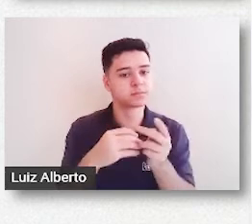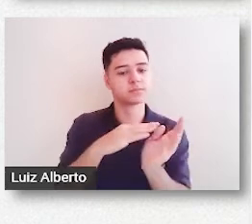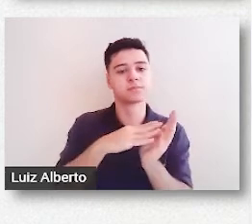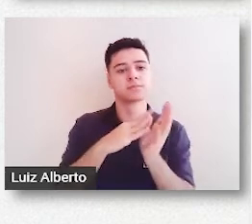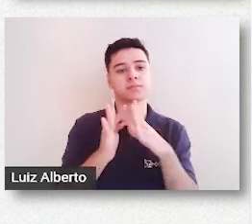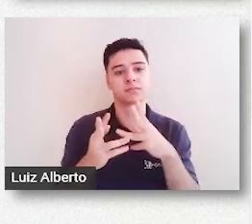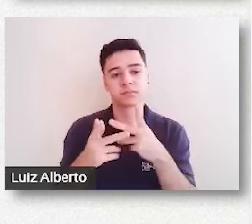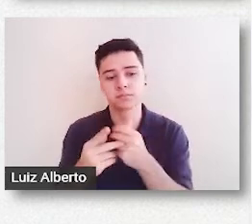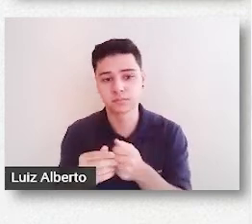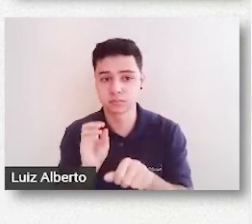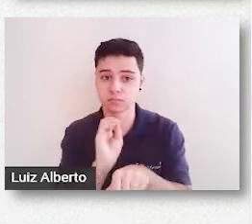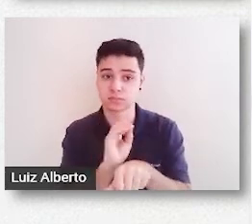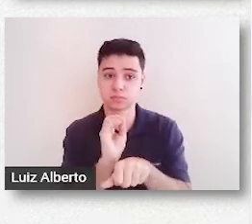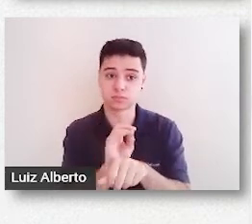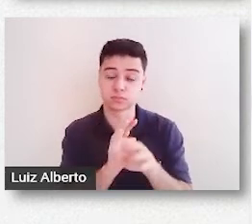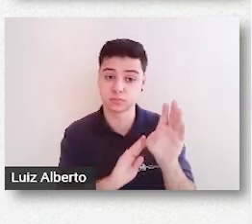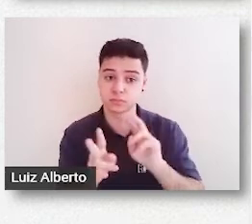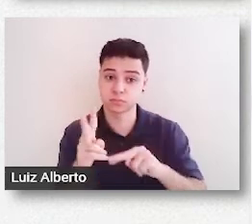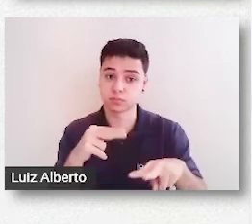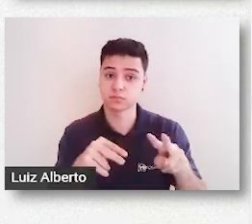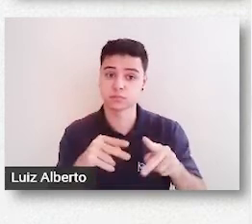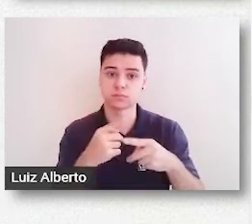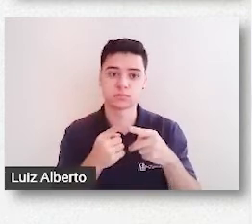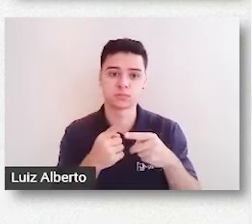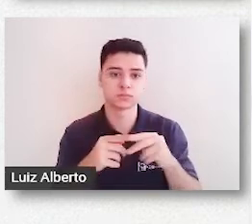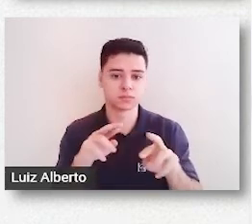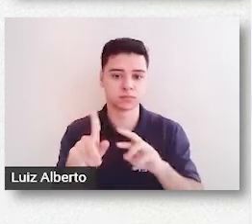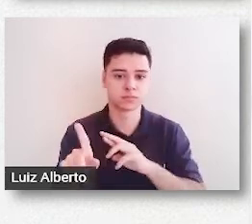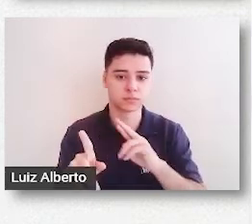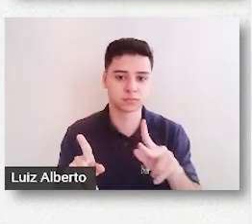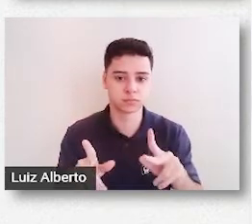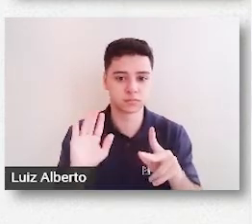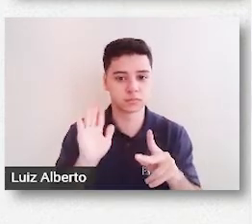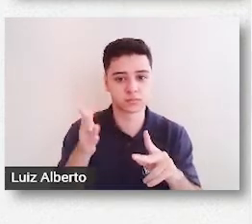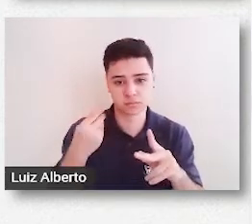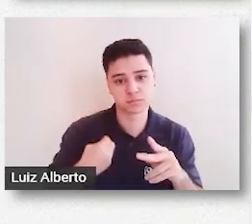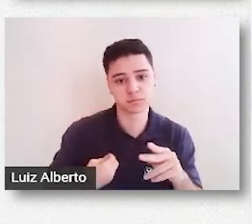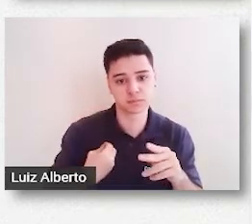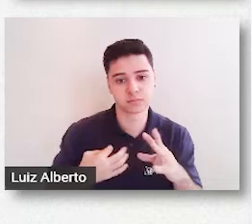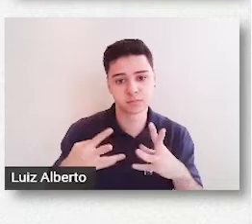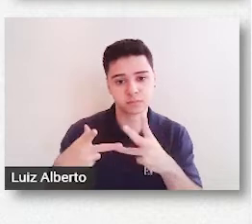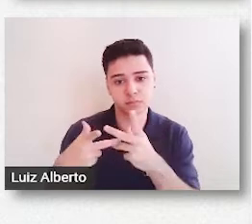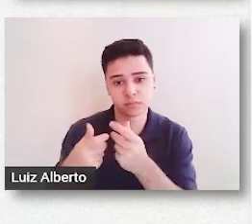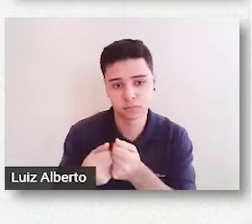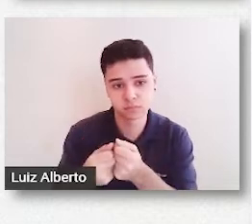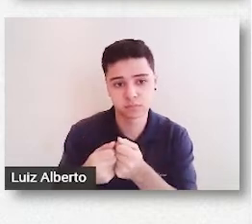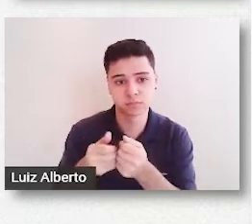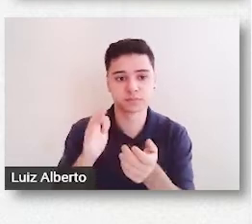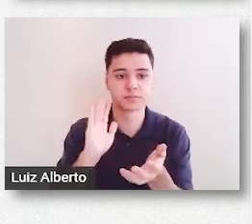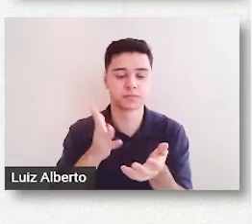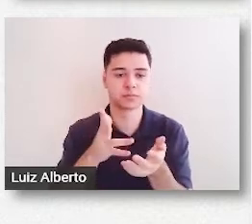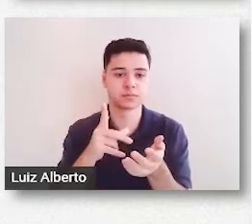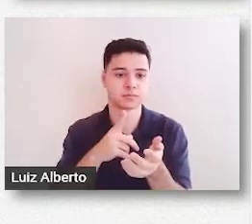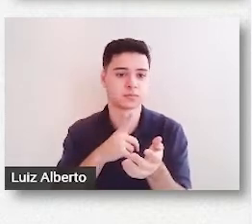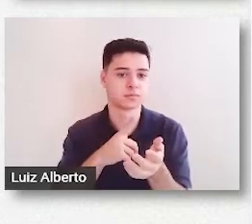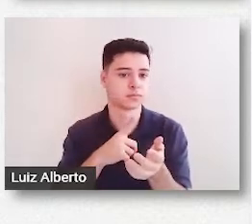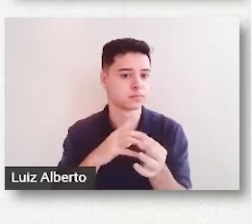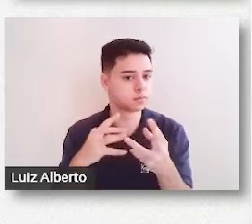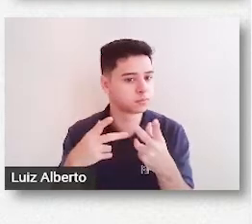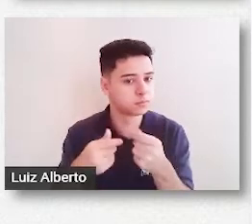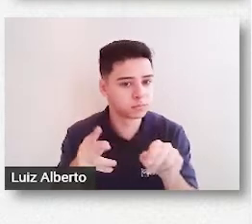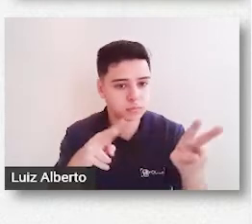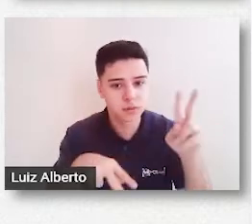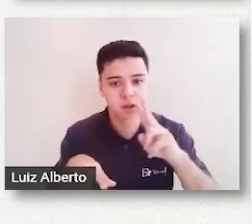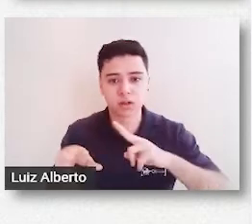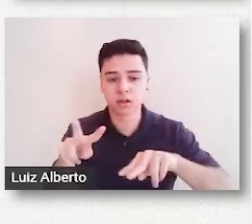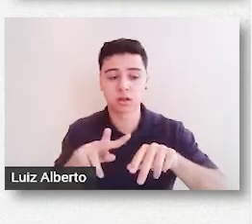de conservação, né? Porque é diferente quando uma obra já está no museu, ela tem todo um processo de cuidado,